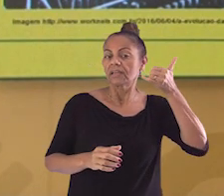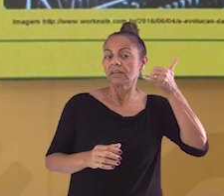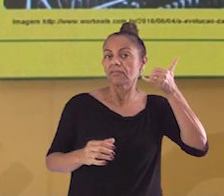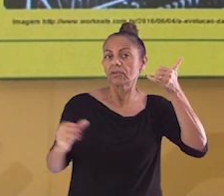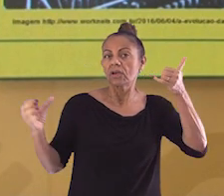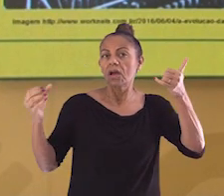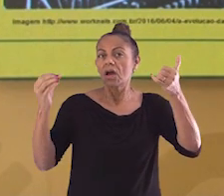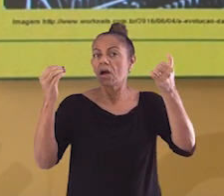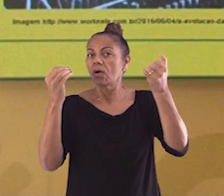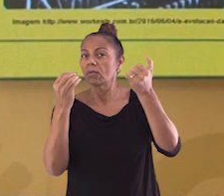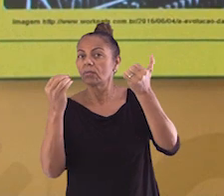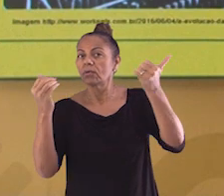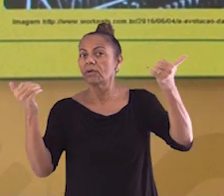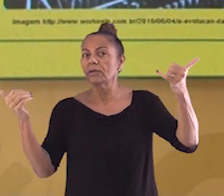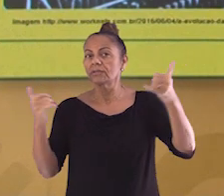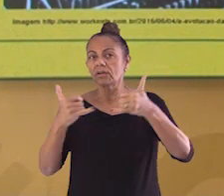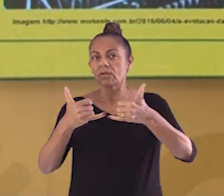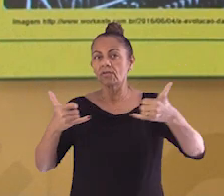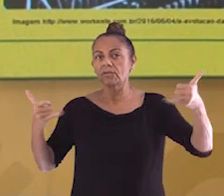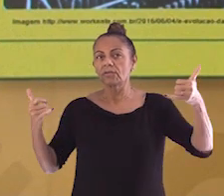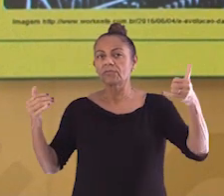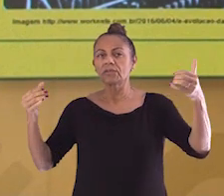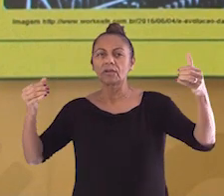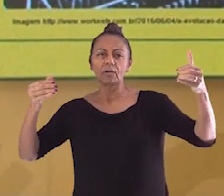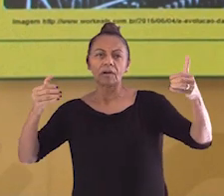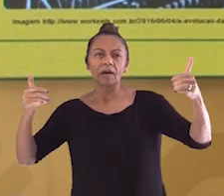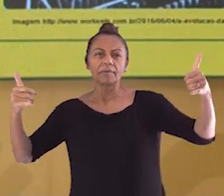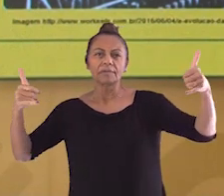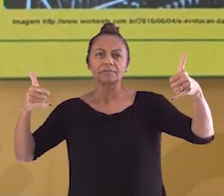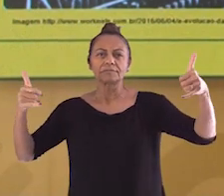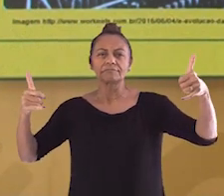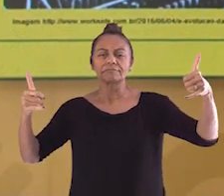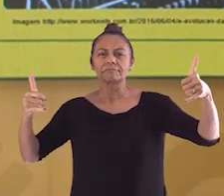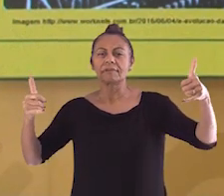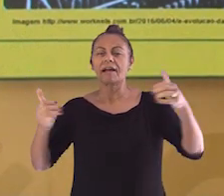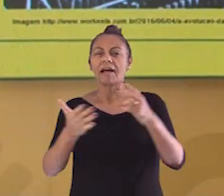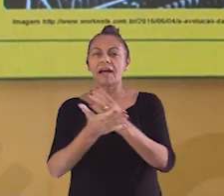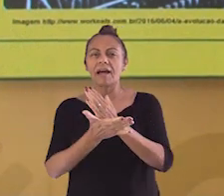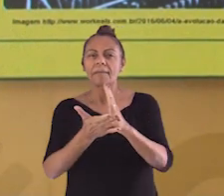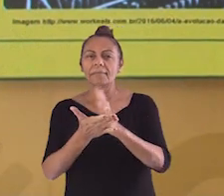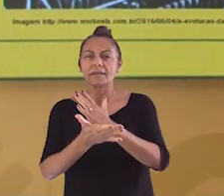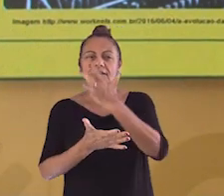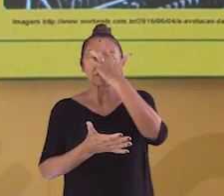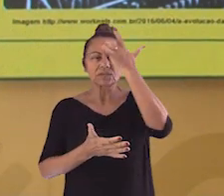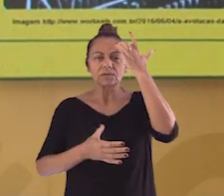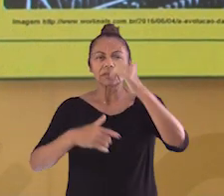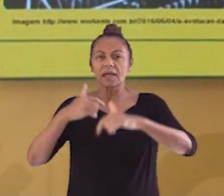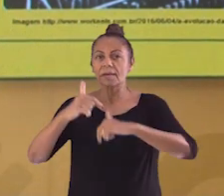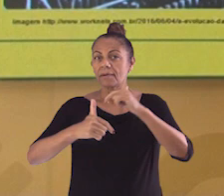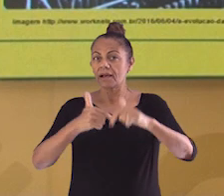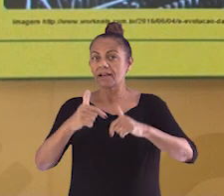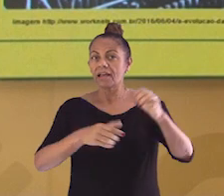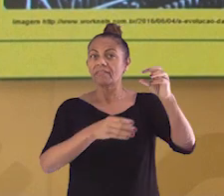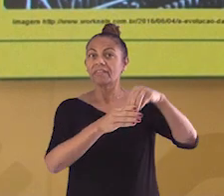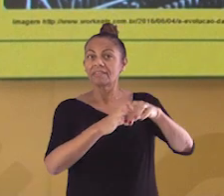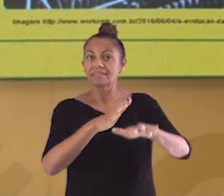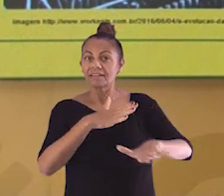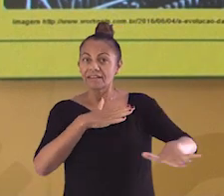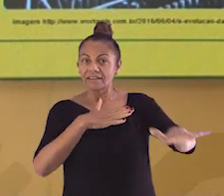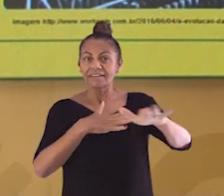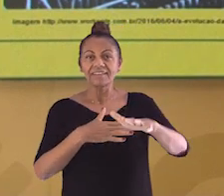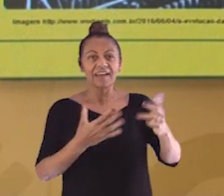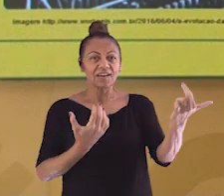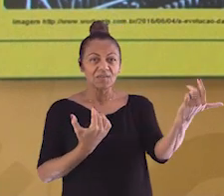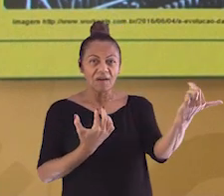telefone ao outro através desses fiozinhos. E aí existiam algumas pessoas que trabalhavam em centrais telefônicas, como essa mulher